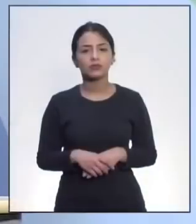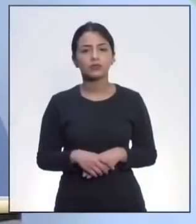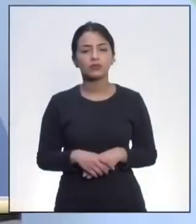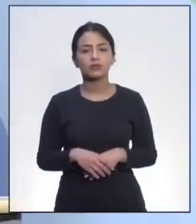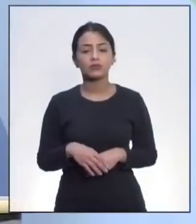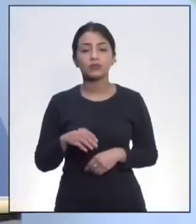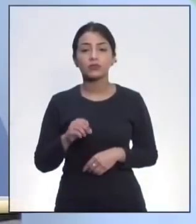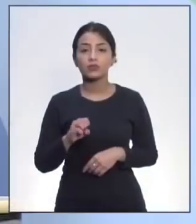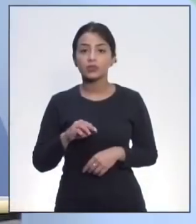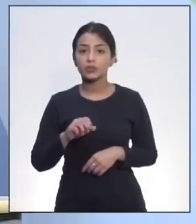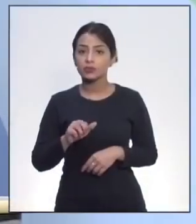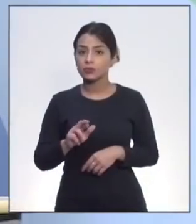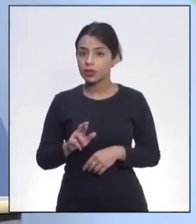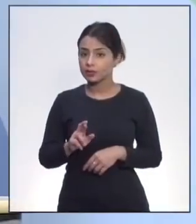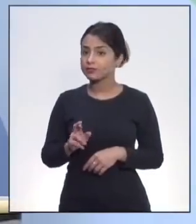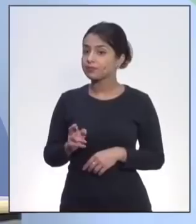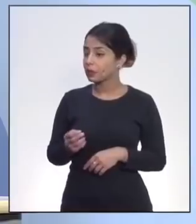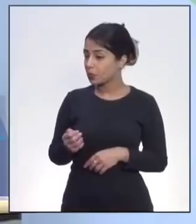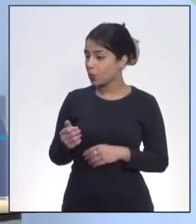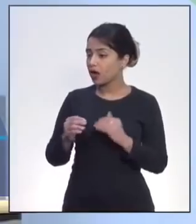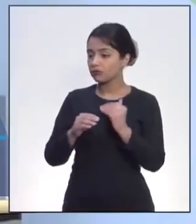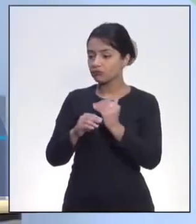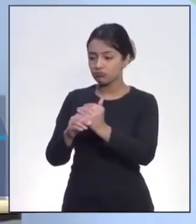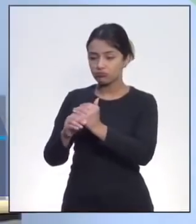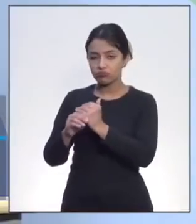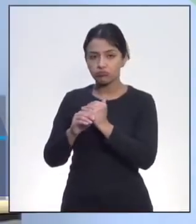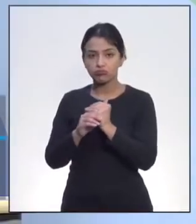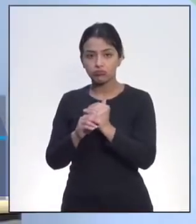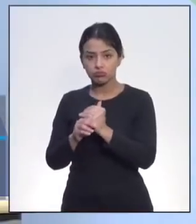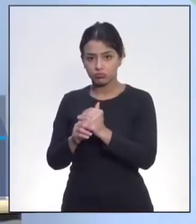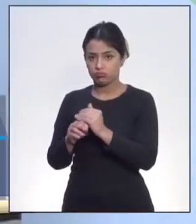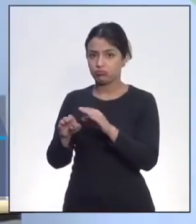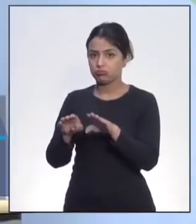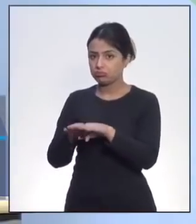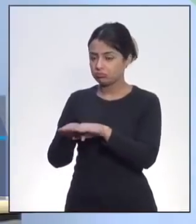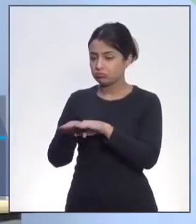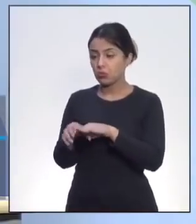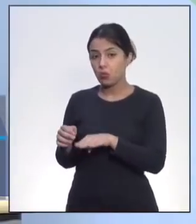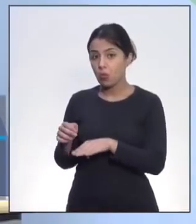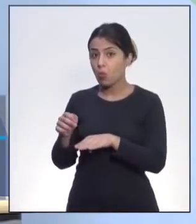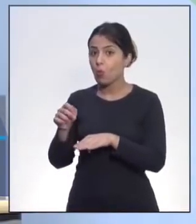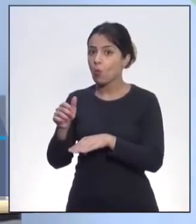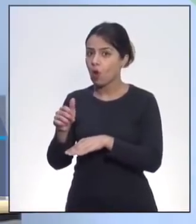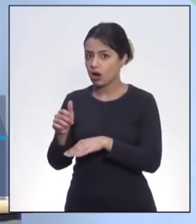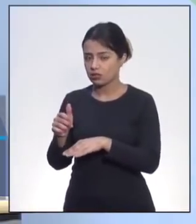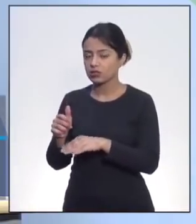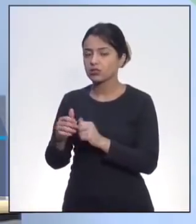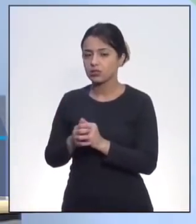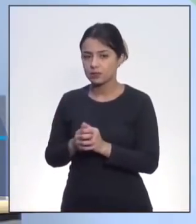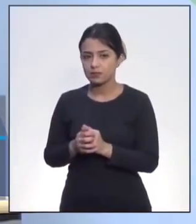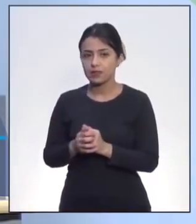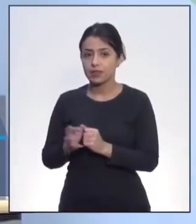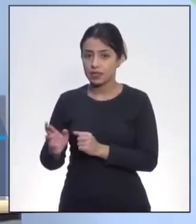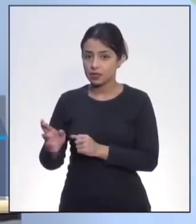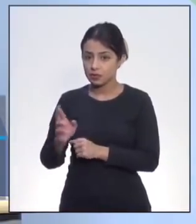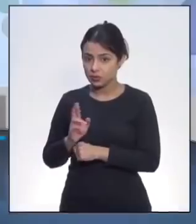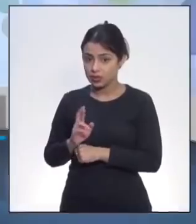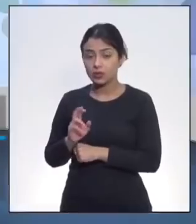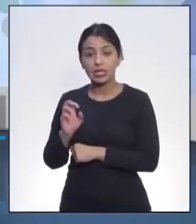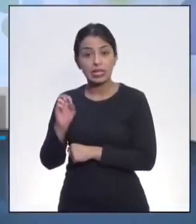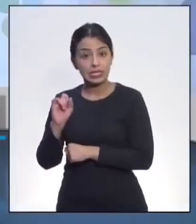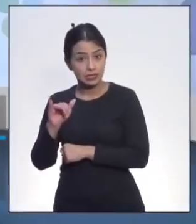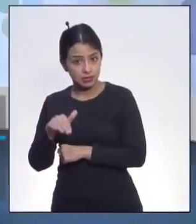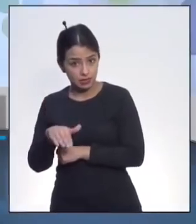Osmar, é quase unanimidade. Ok. Quase unanimidade, que a resposta é sim,